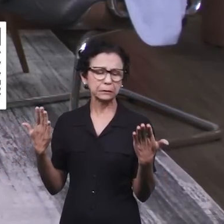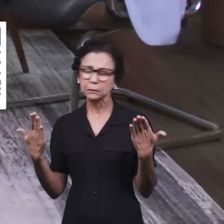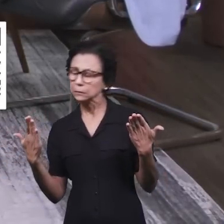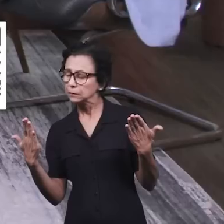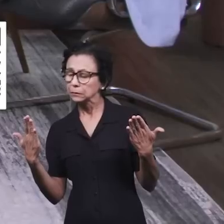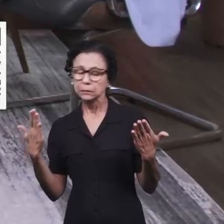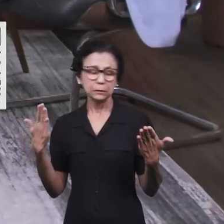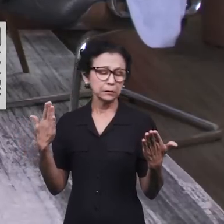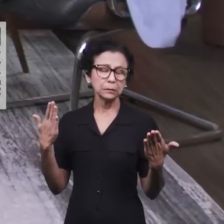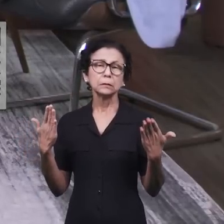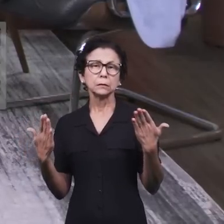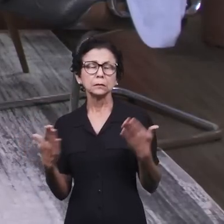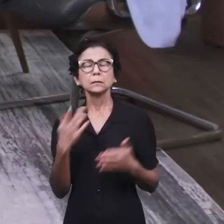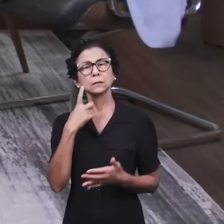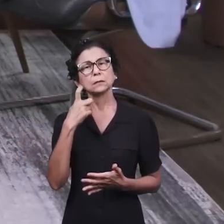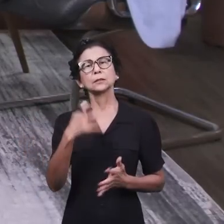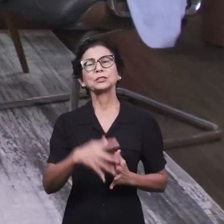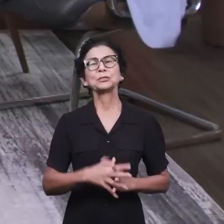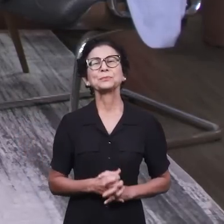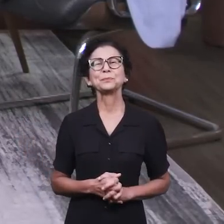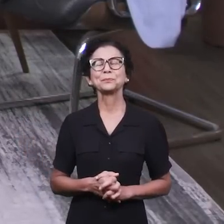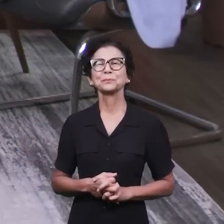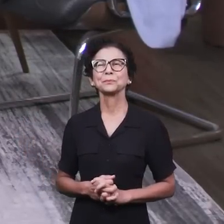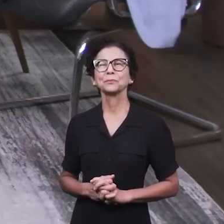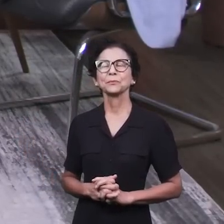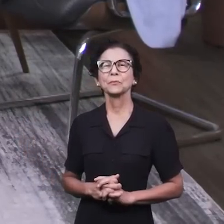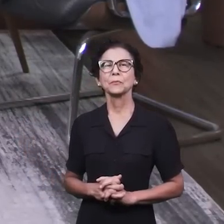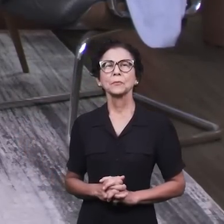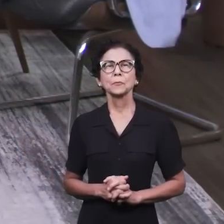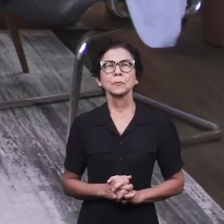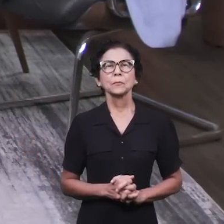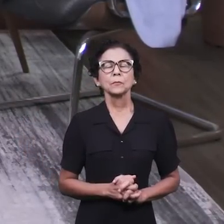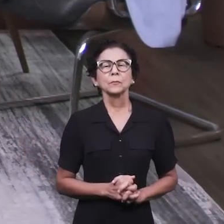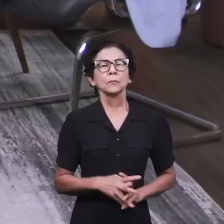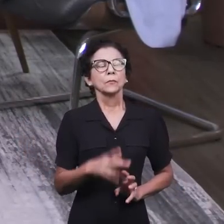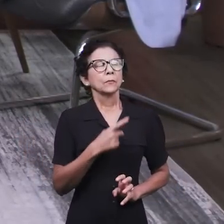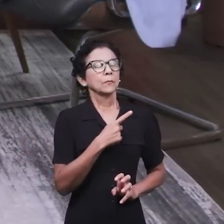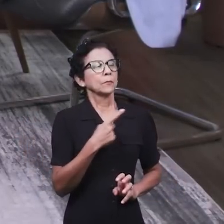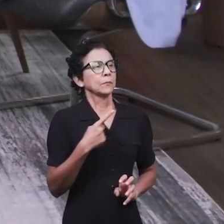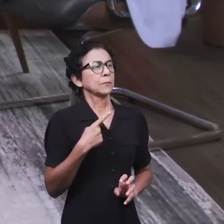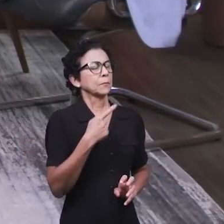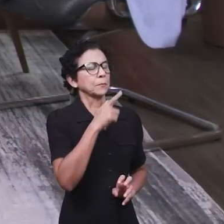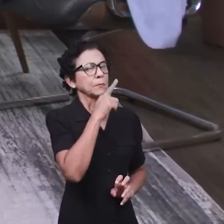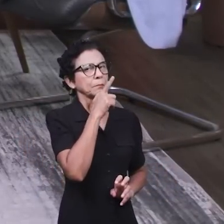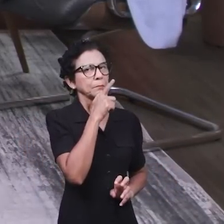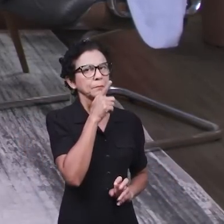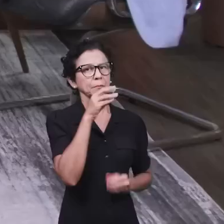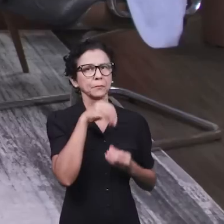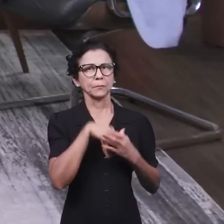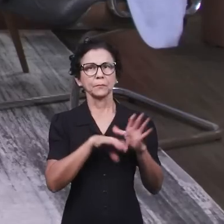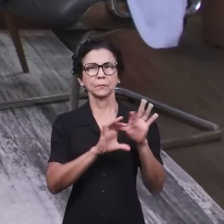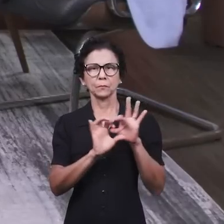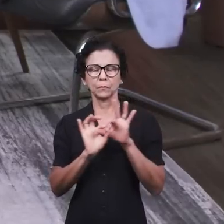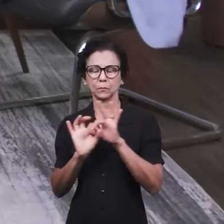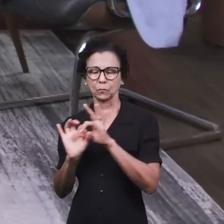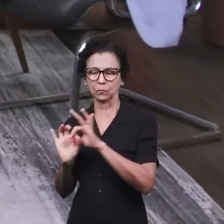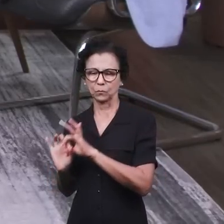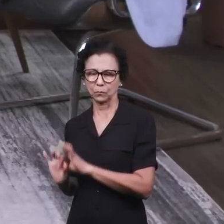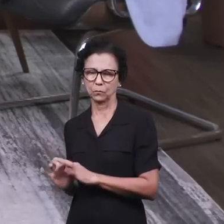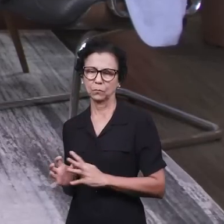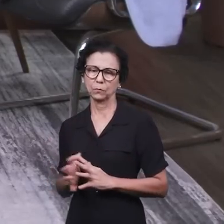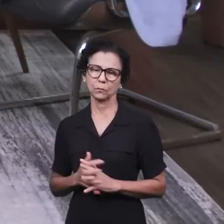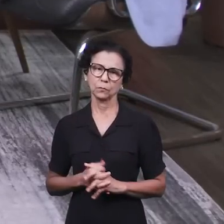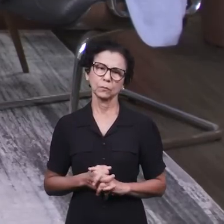vai lá, confere, e isso é muito interessante. Mas eu queria passar, pastor Gilson, dentro desse contexto que nós